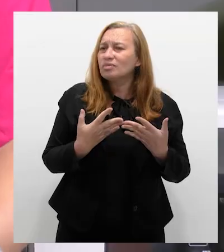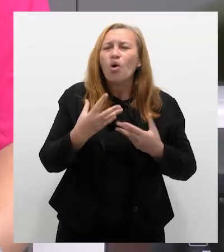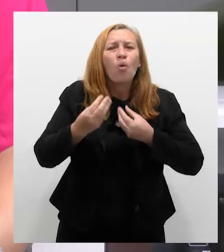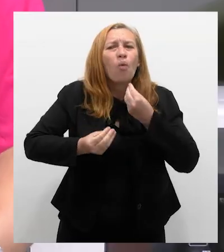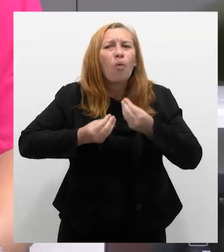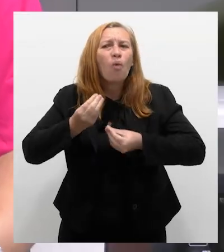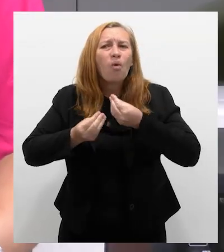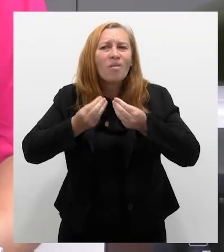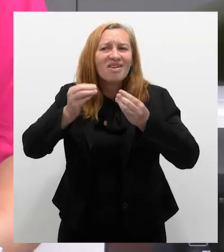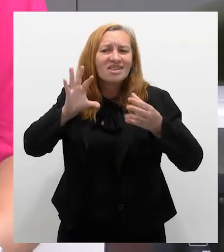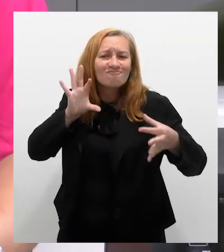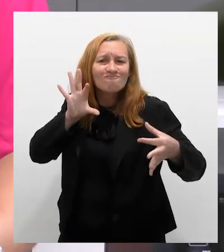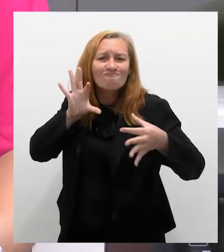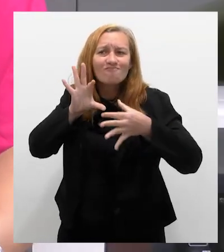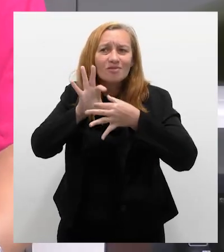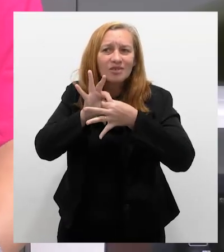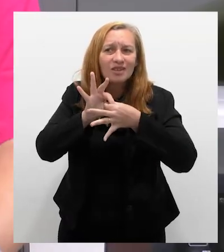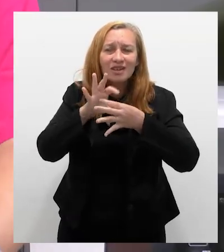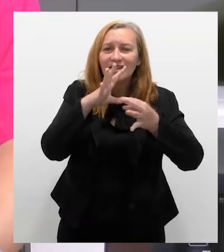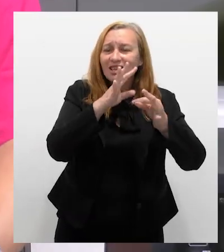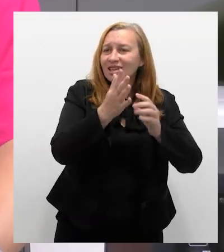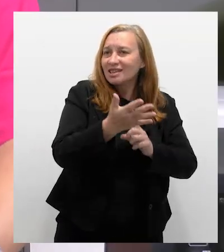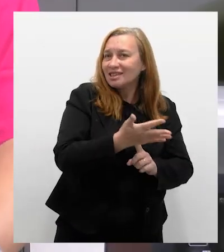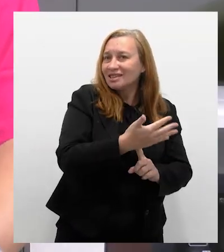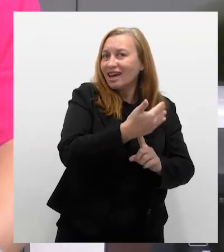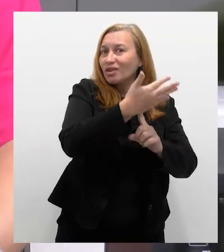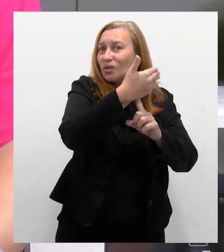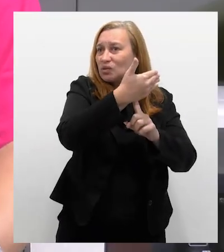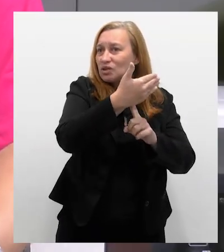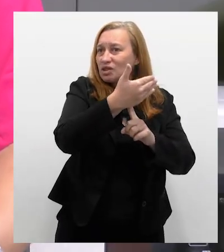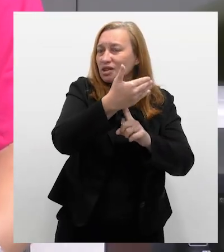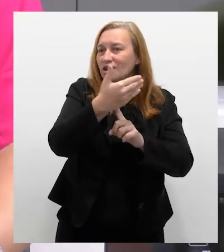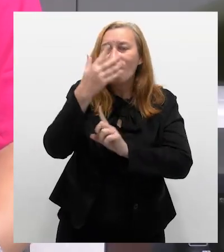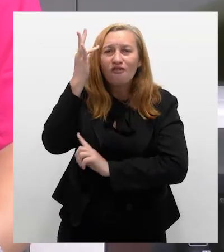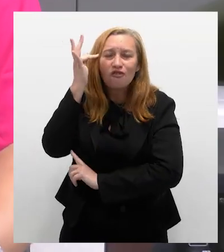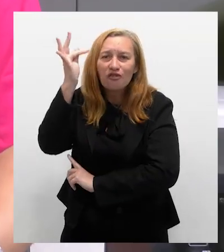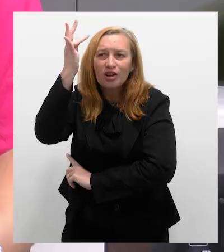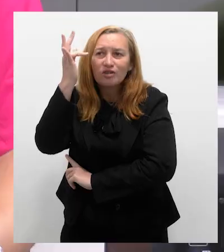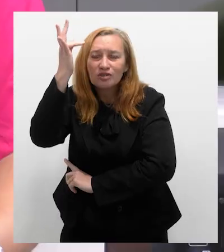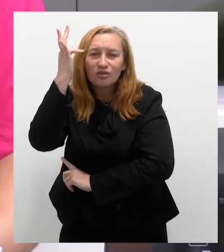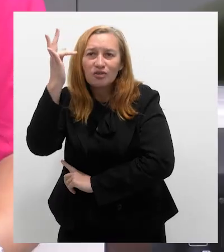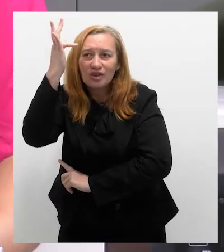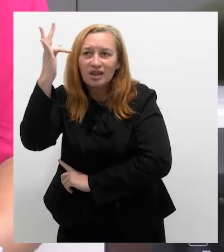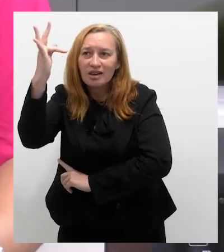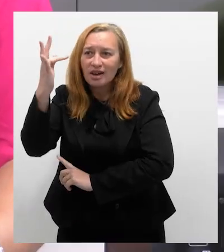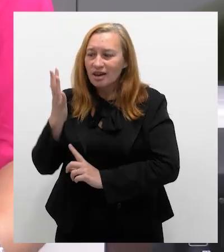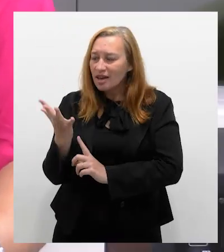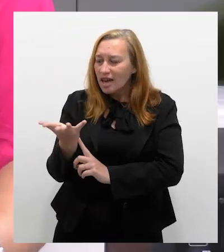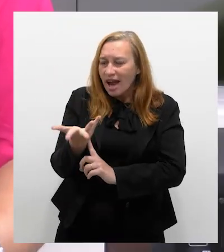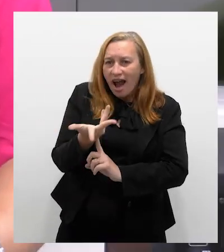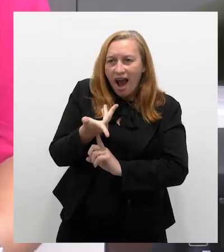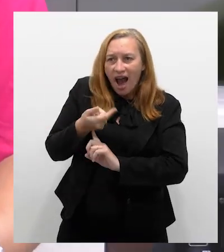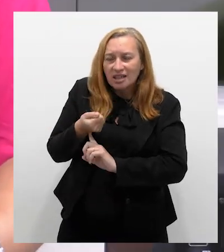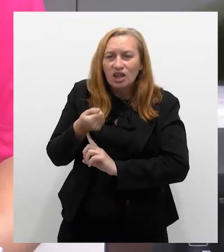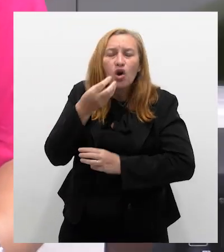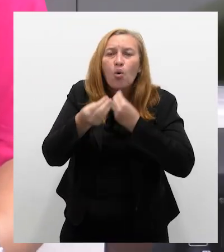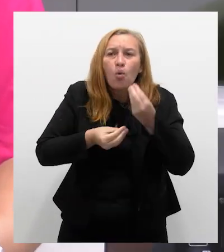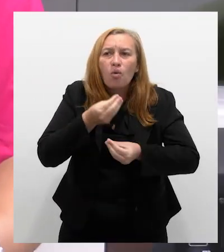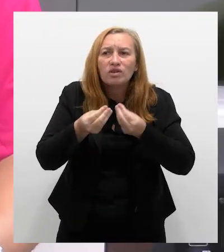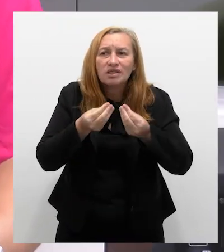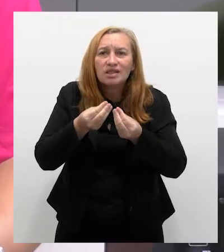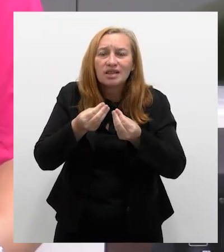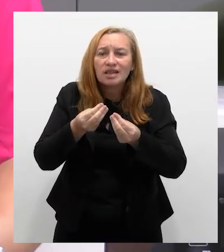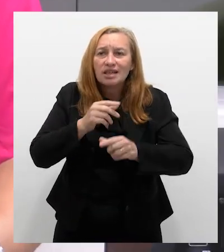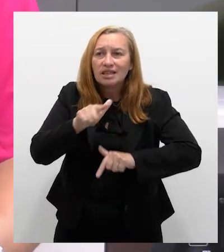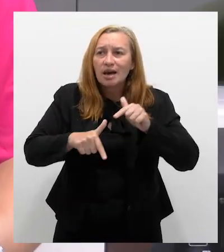como é que é essa sua conexão tecnologia, filosofia e arte? Como é que você trabalha